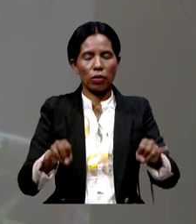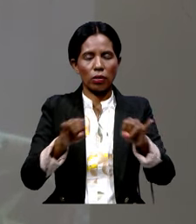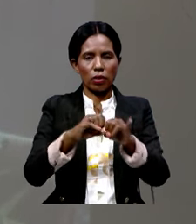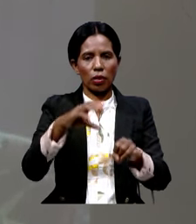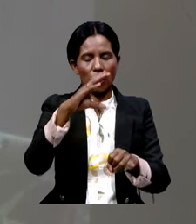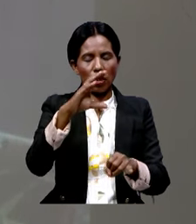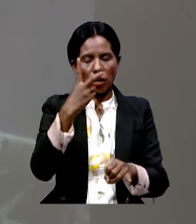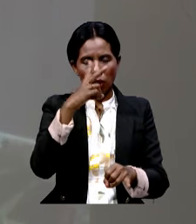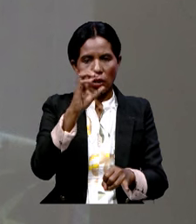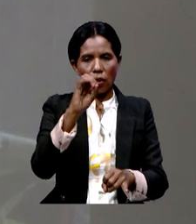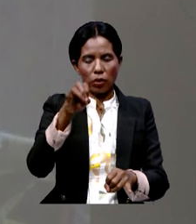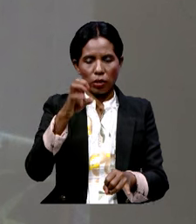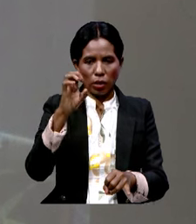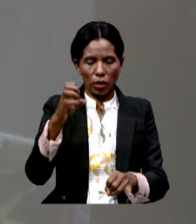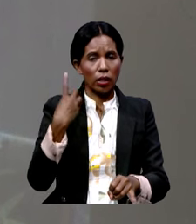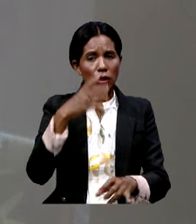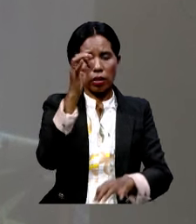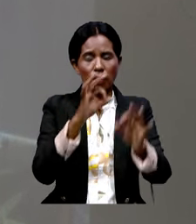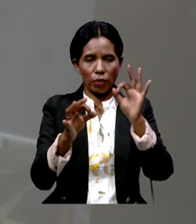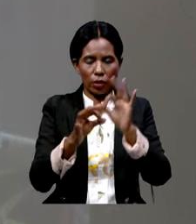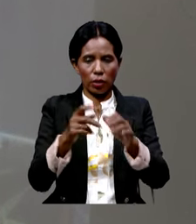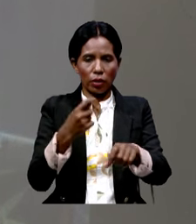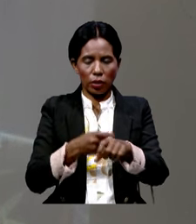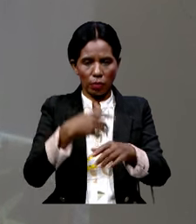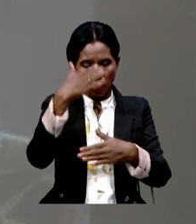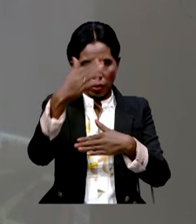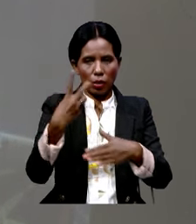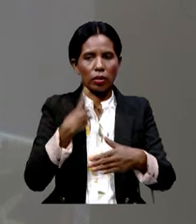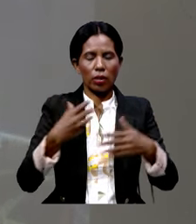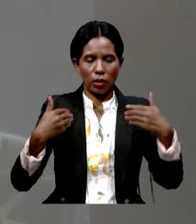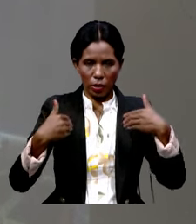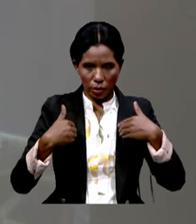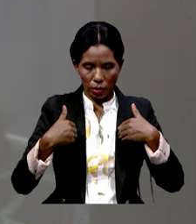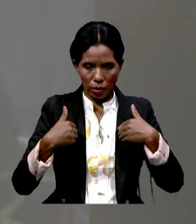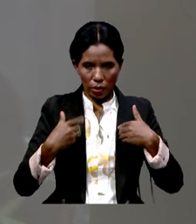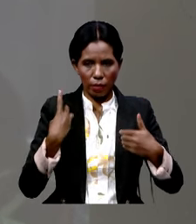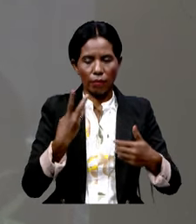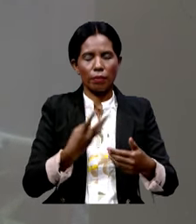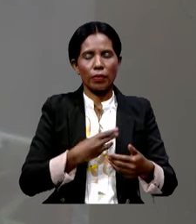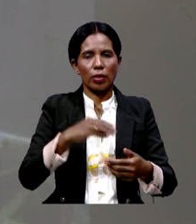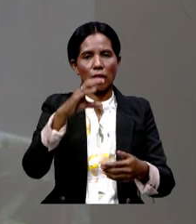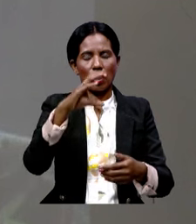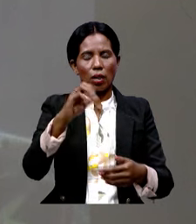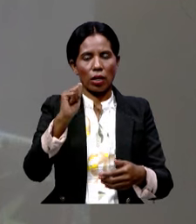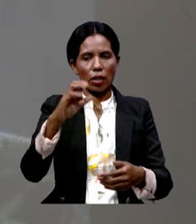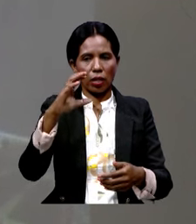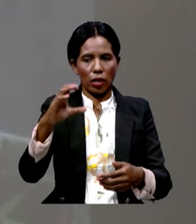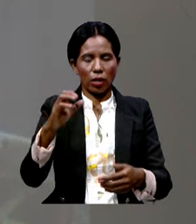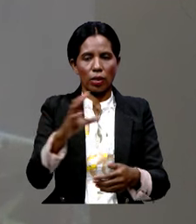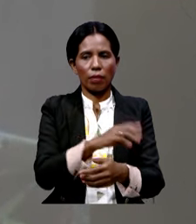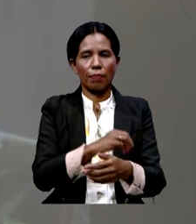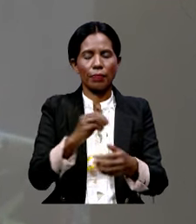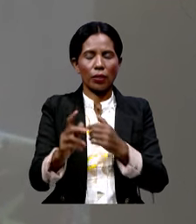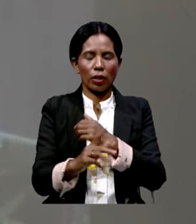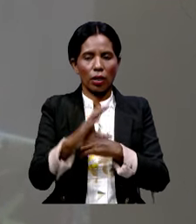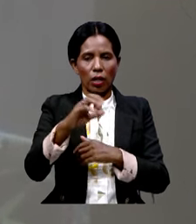ba orçamento geral do estado e ta fiar kata e a tempo em mai e ta se ia ona e tania comissário comissão anticorrupção